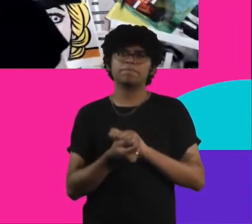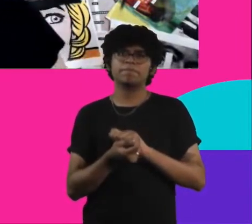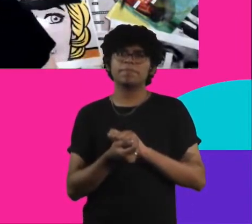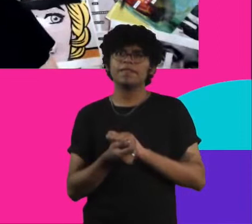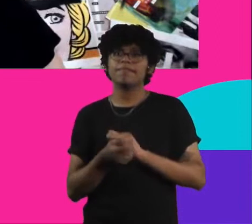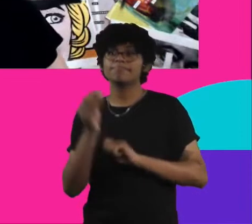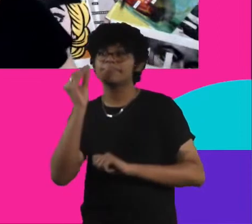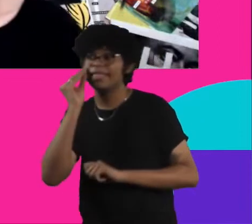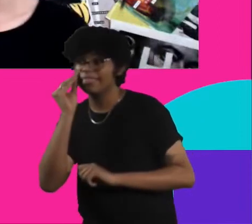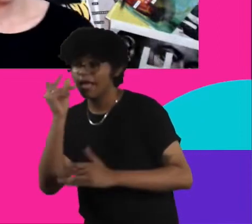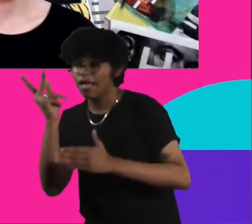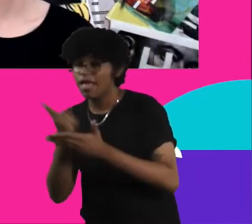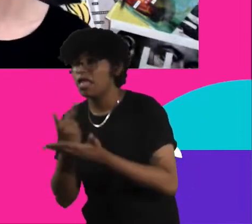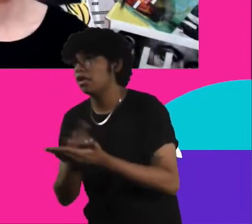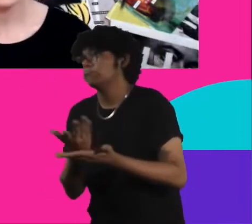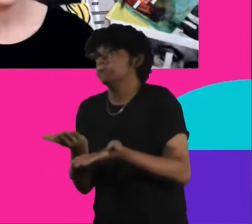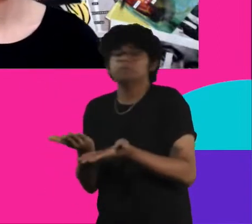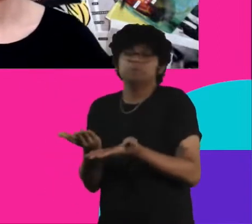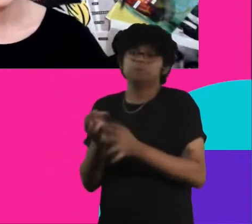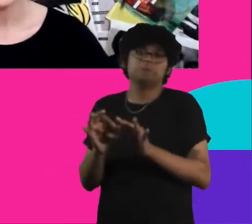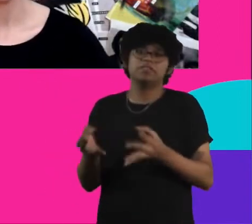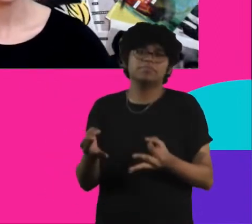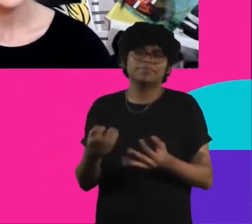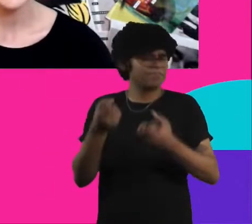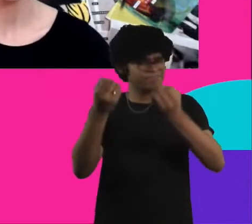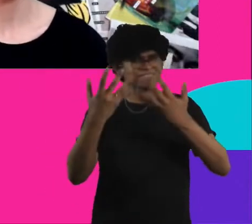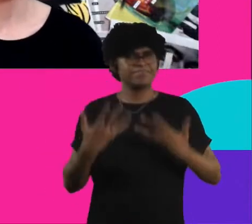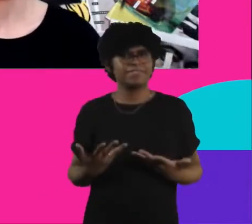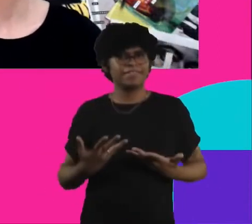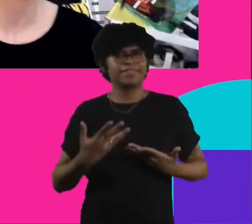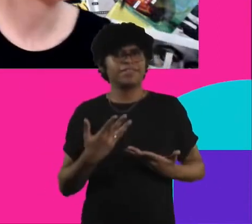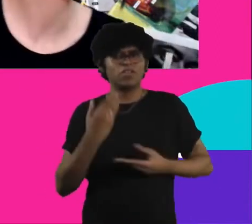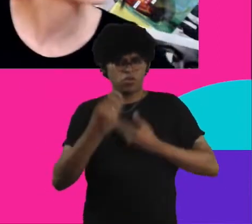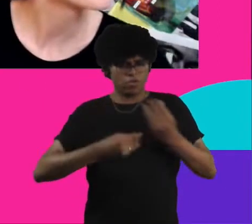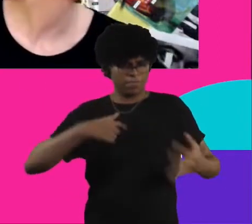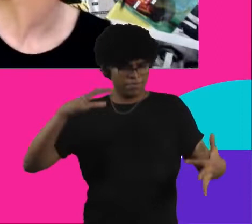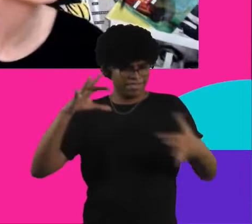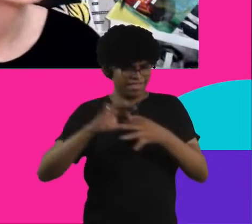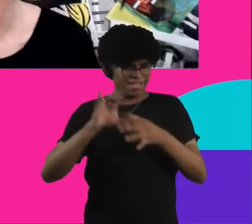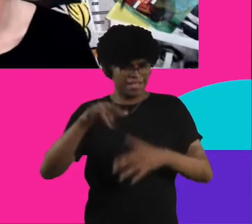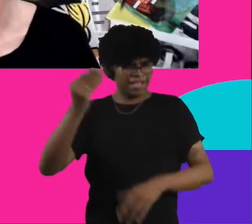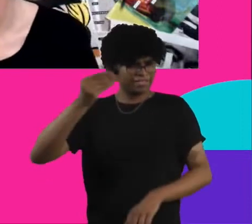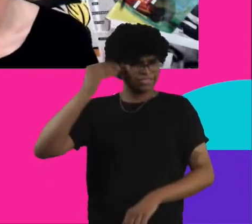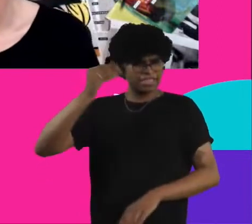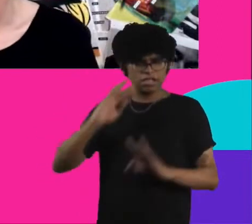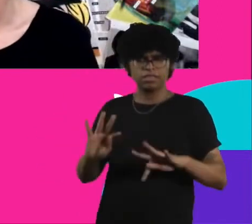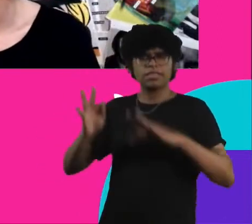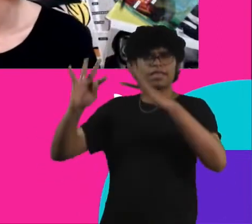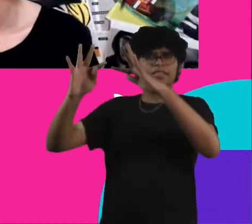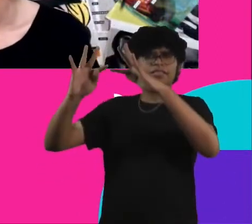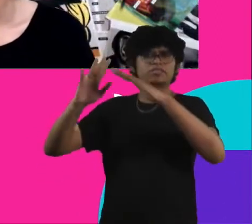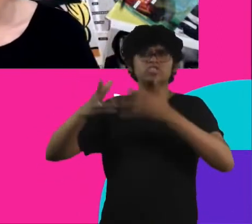e errar. Queria que você me explicasse um pouquinho como é que eu posso associar essa Total. experiência do mundo da